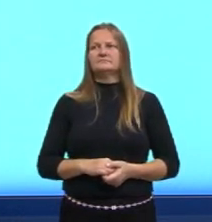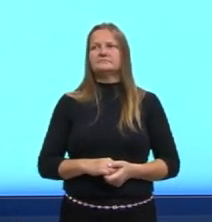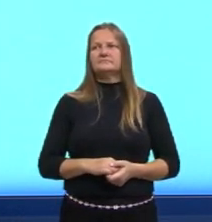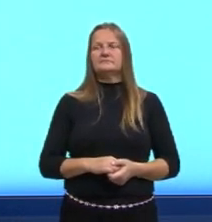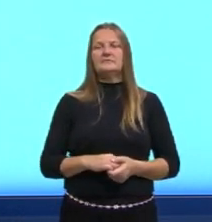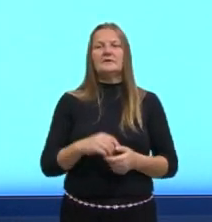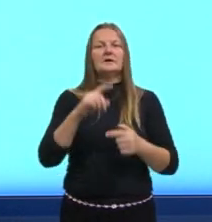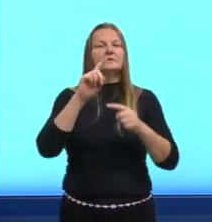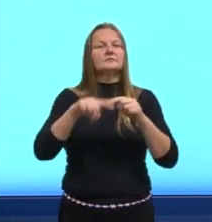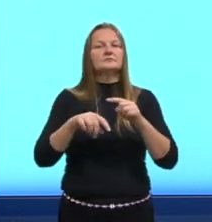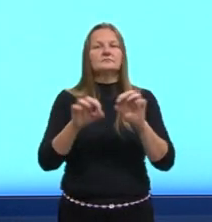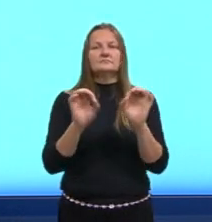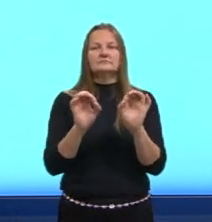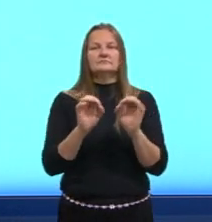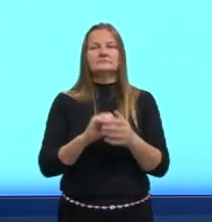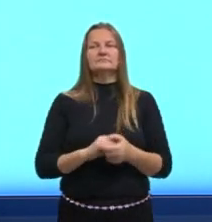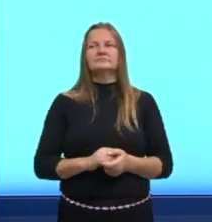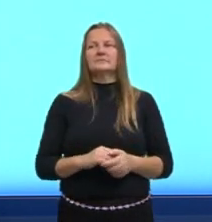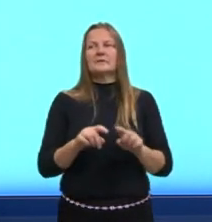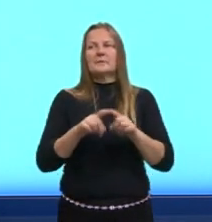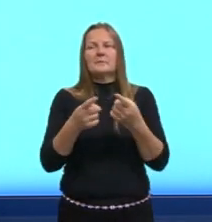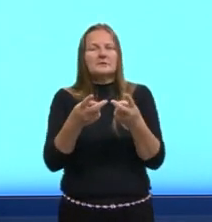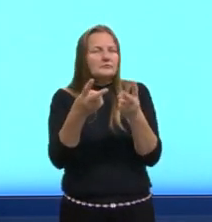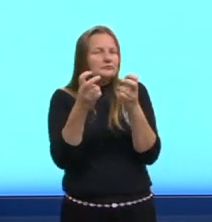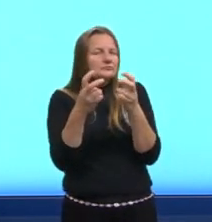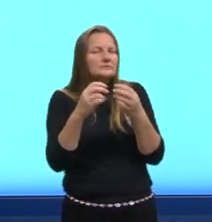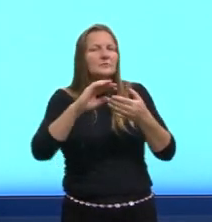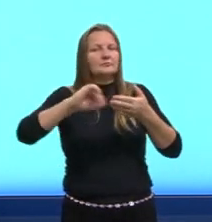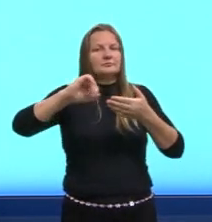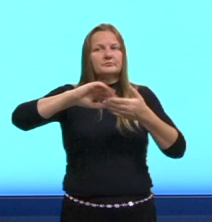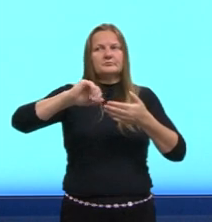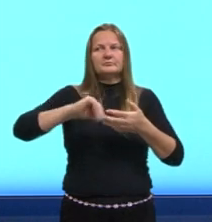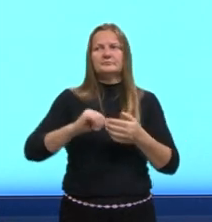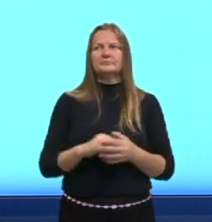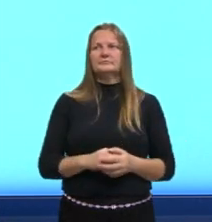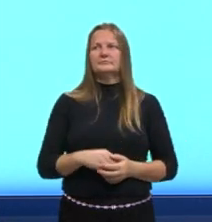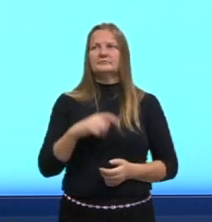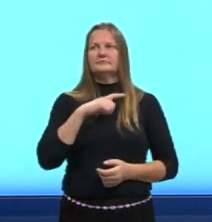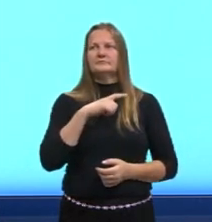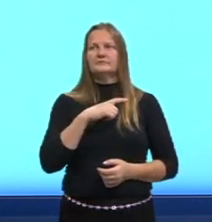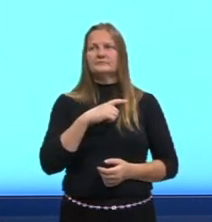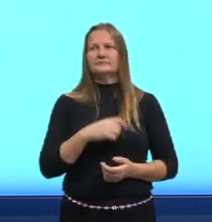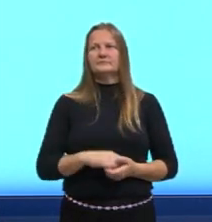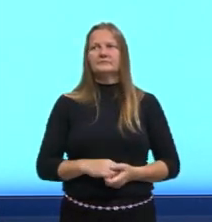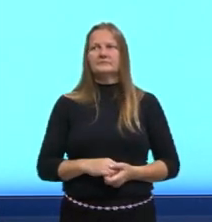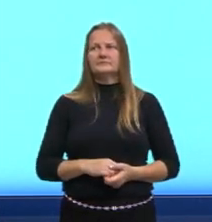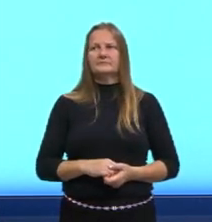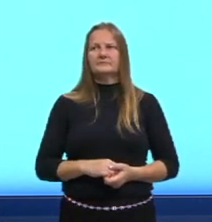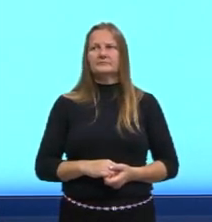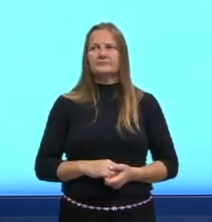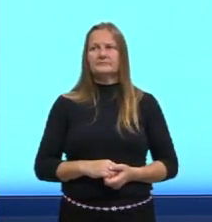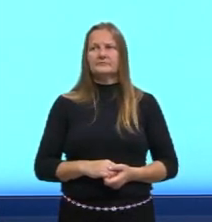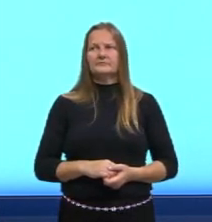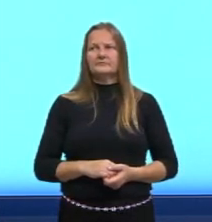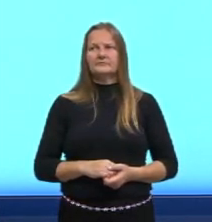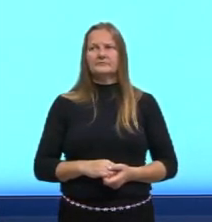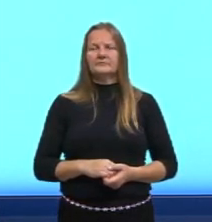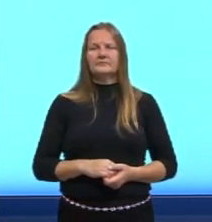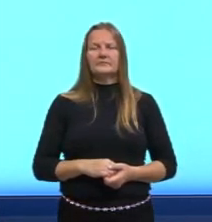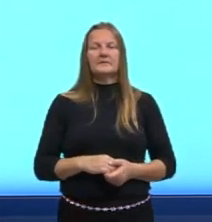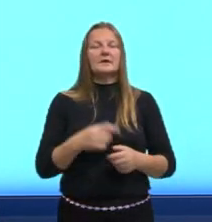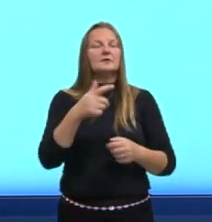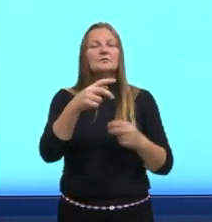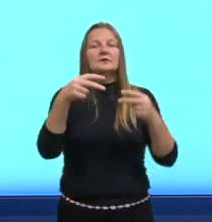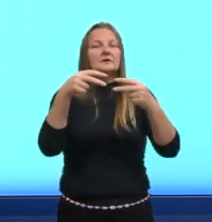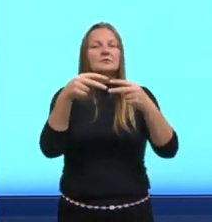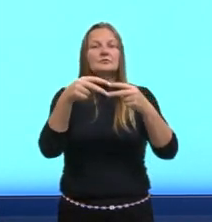para mim essa aqui tá alternada Mas descartando essa aqui eu também aqui eu vou ter até um metil mas não tem a ligação